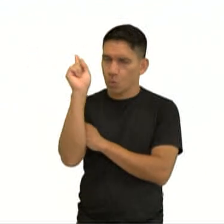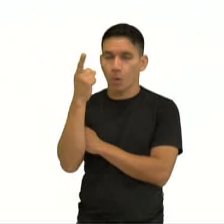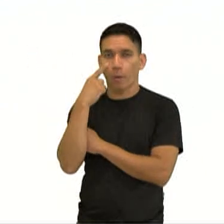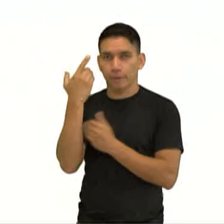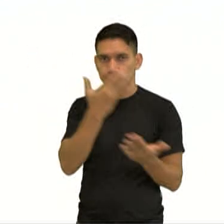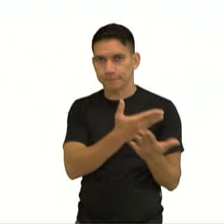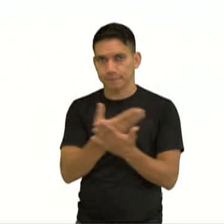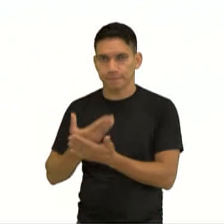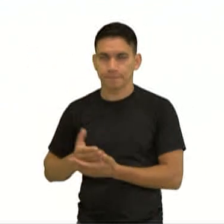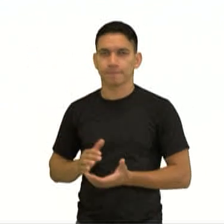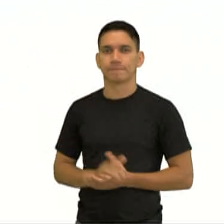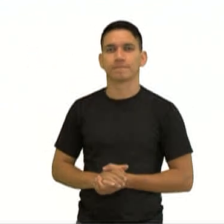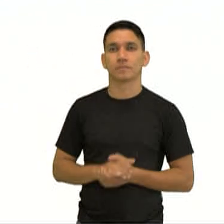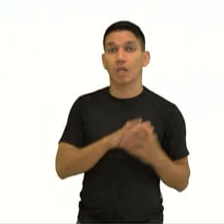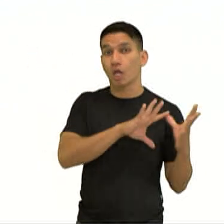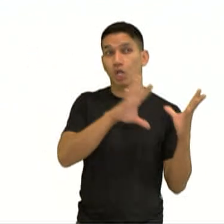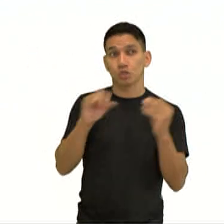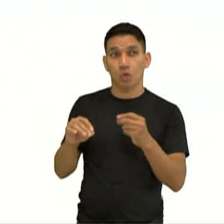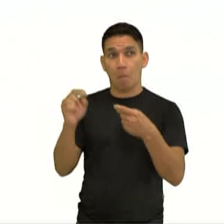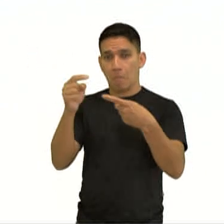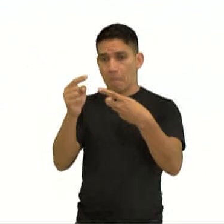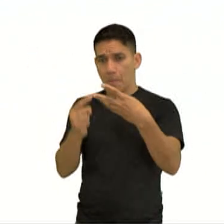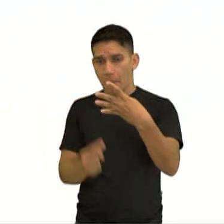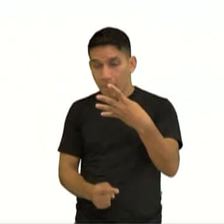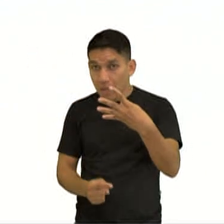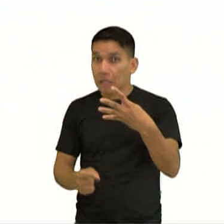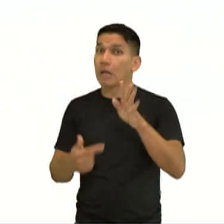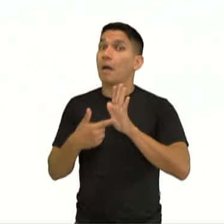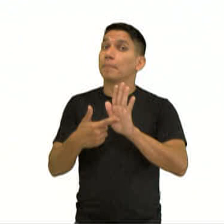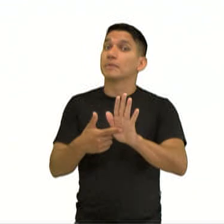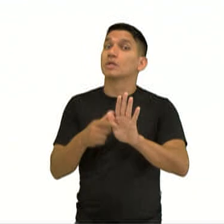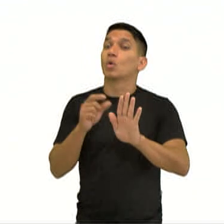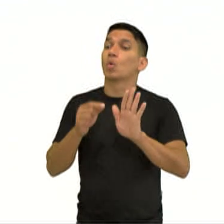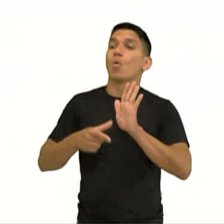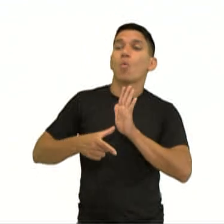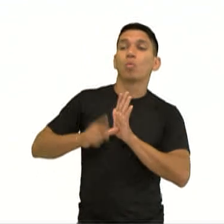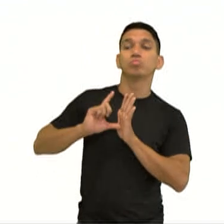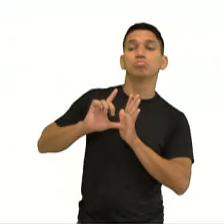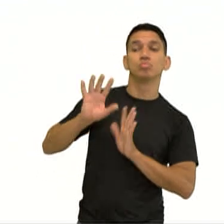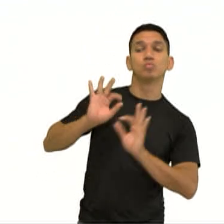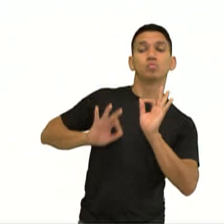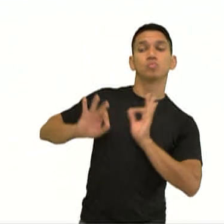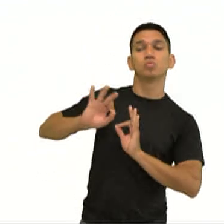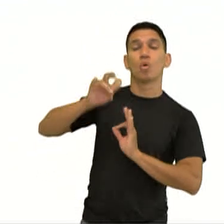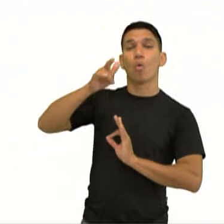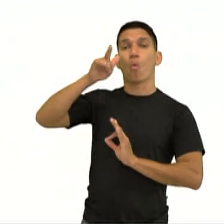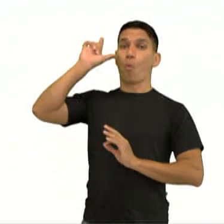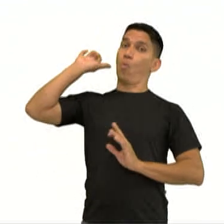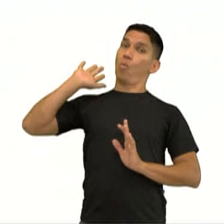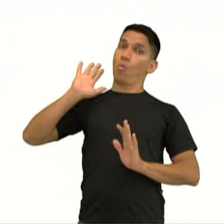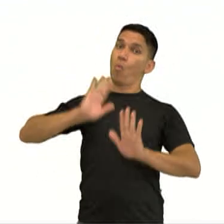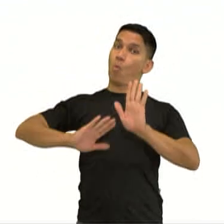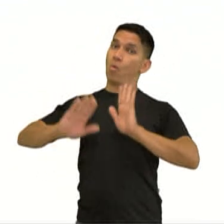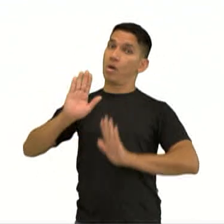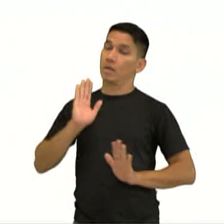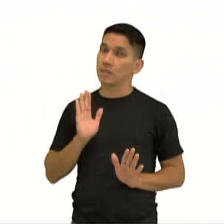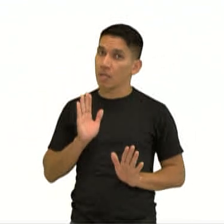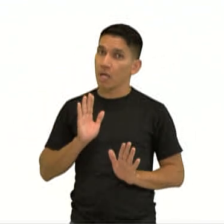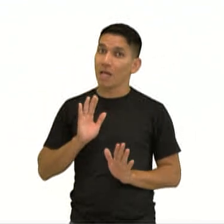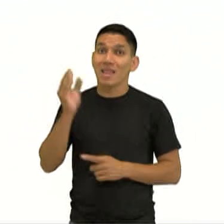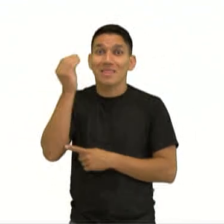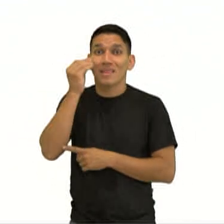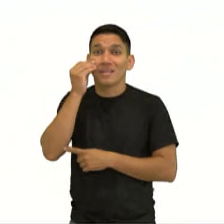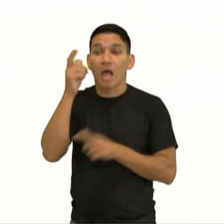da aula? Todas as alternativas apresentam precauções que se devem tomar para diminuir a